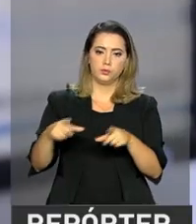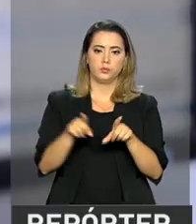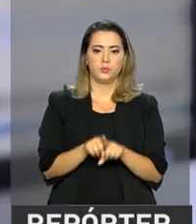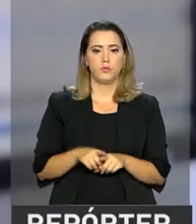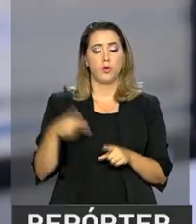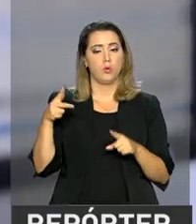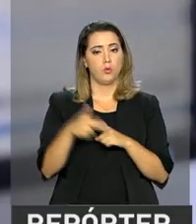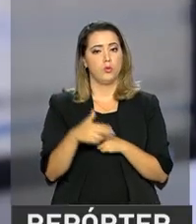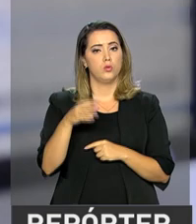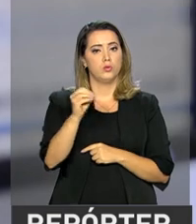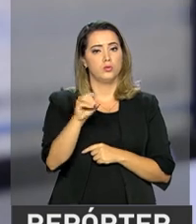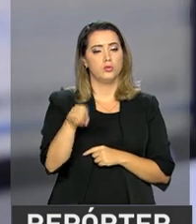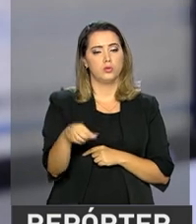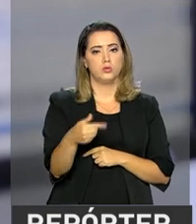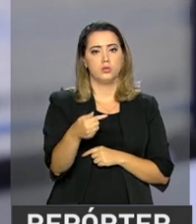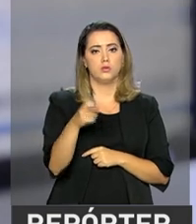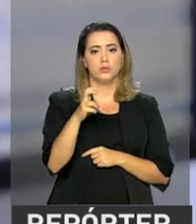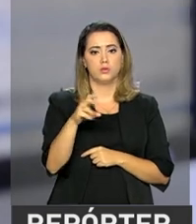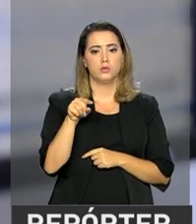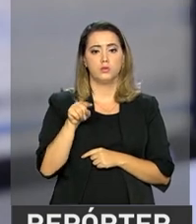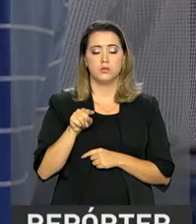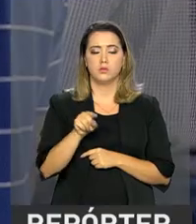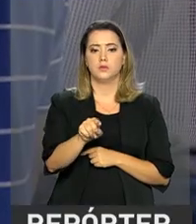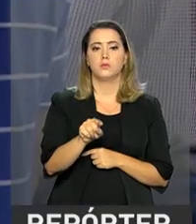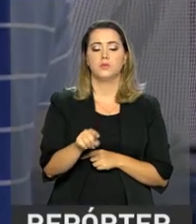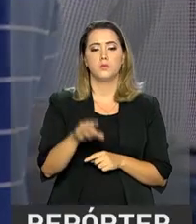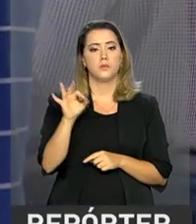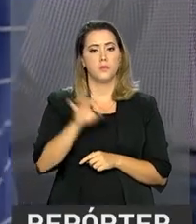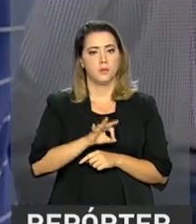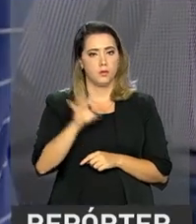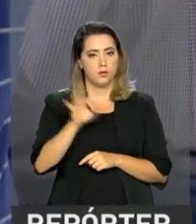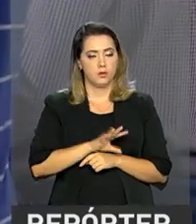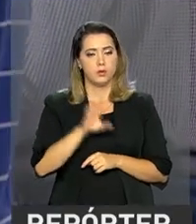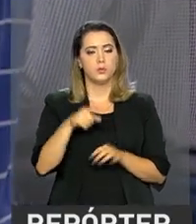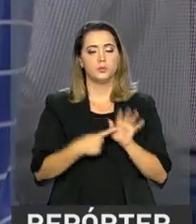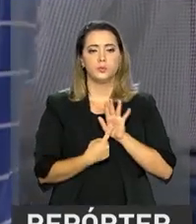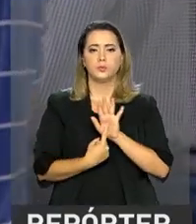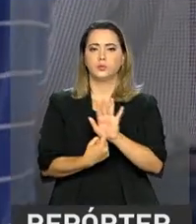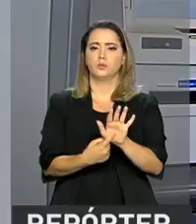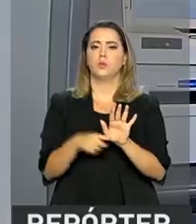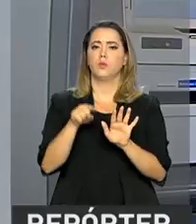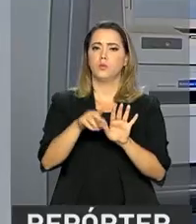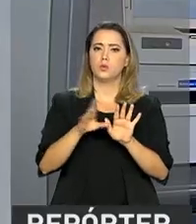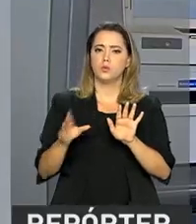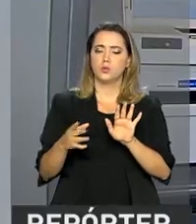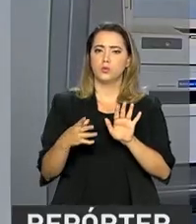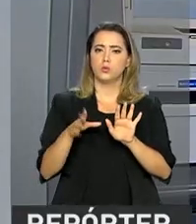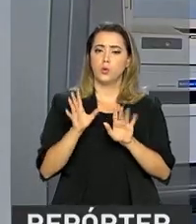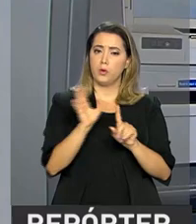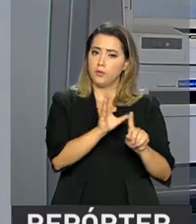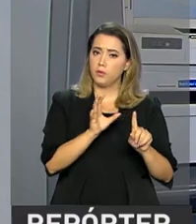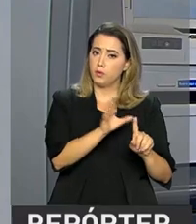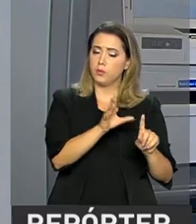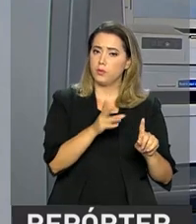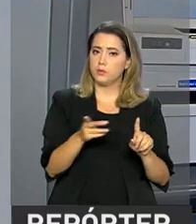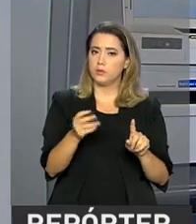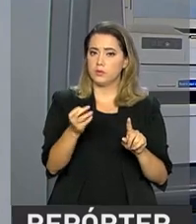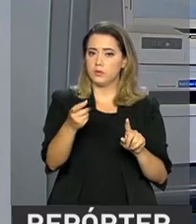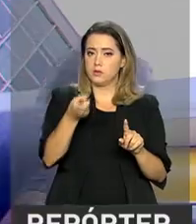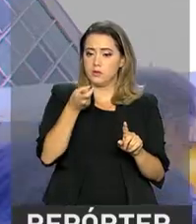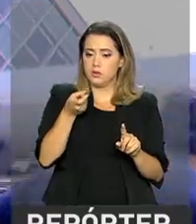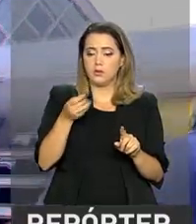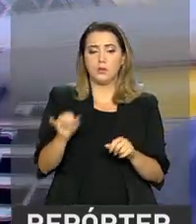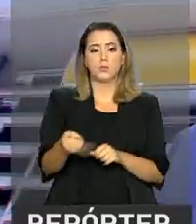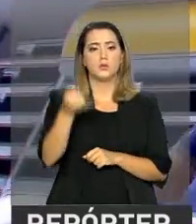de 0,75 ponto percentual já teve reflexos nas taxas cobradas pelas instituições. No mesmo